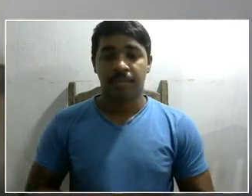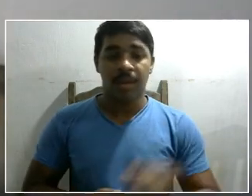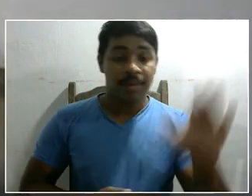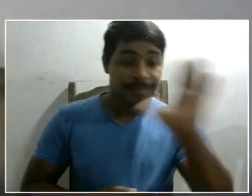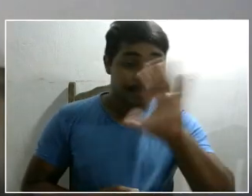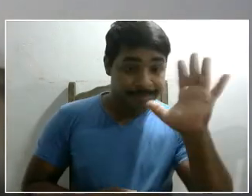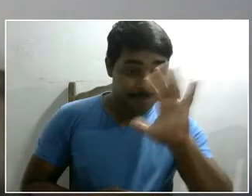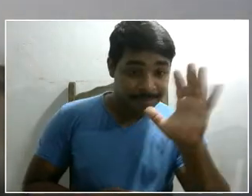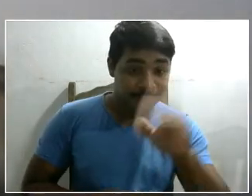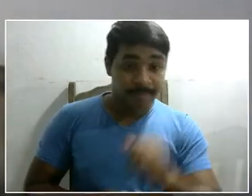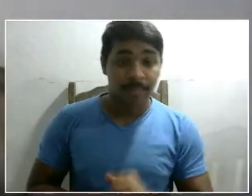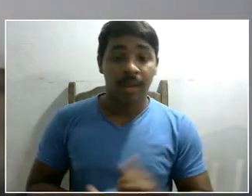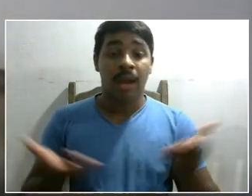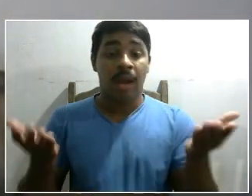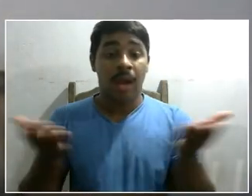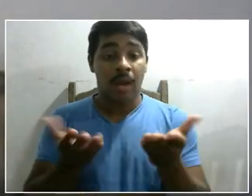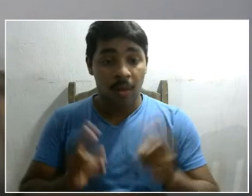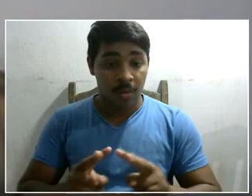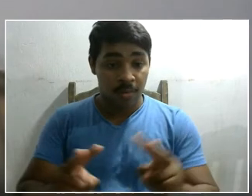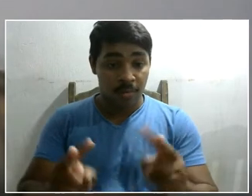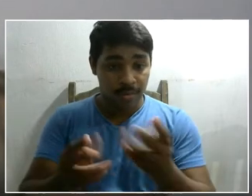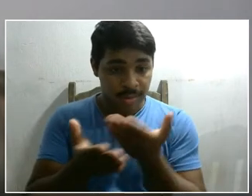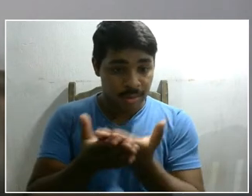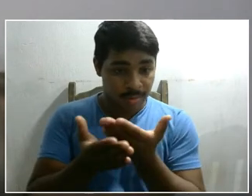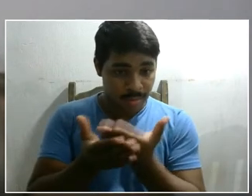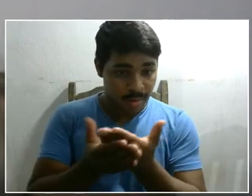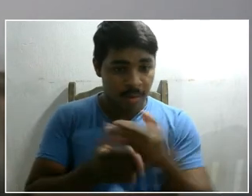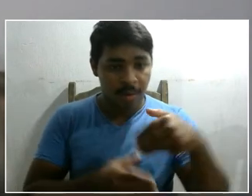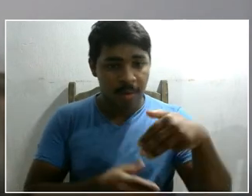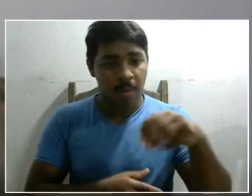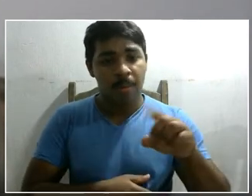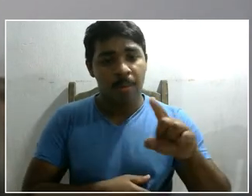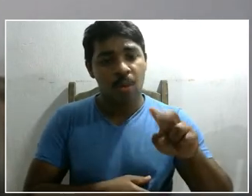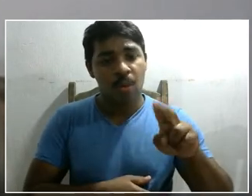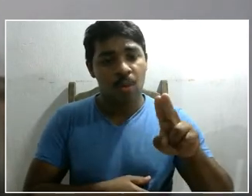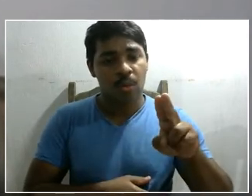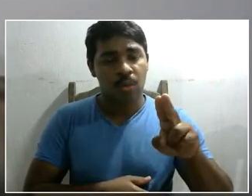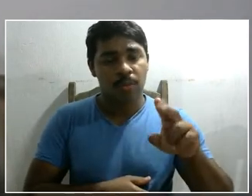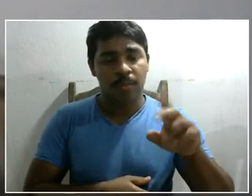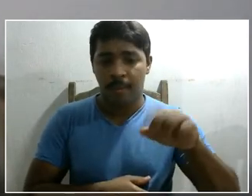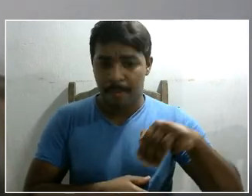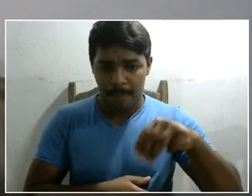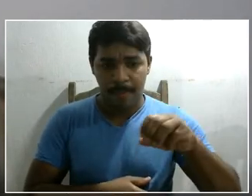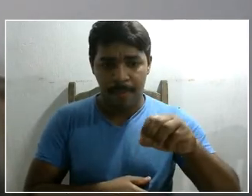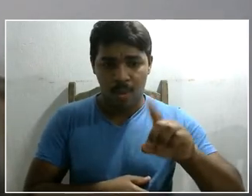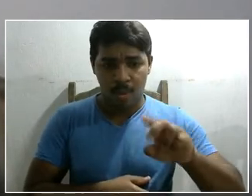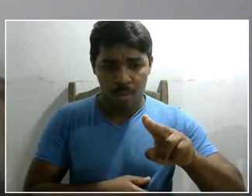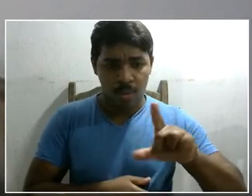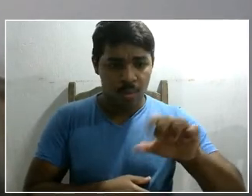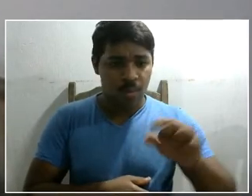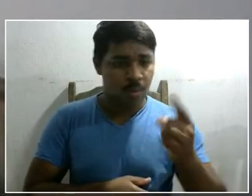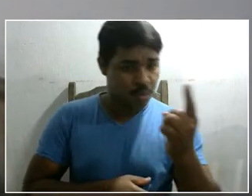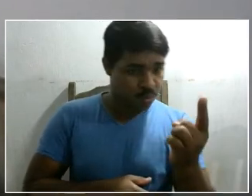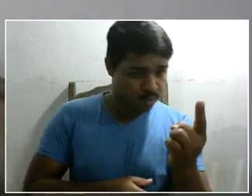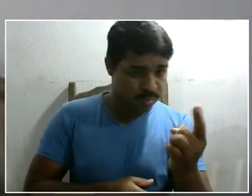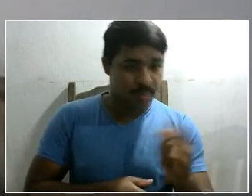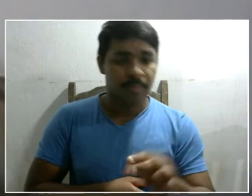Oi, gente. Vamos dar continuidade ao nosso primeiro módulo. Hoje nós estamos na unidade 3 e o nosso conteúdo de hoje é